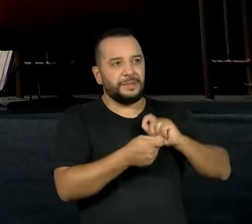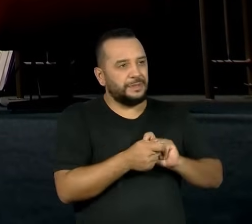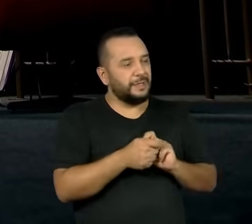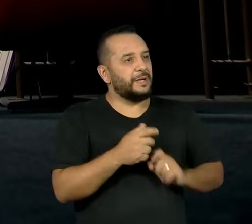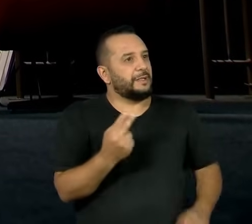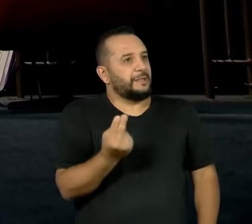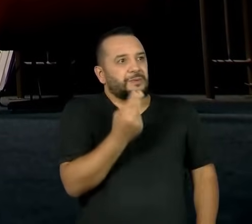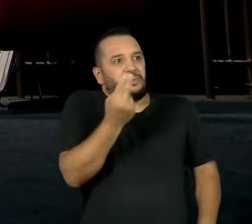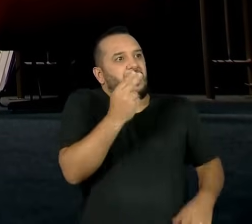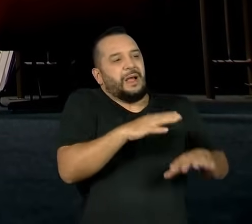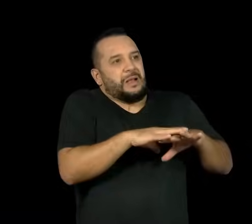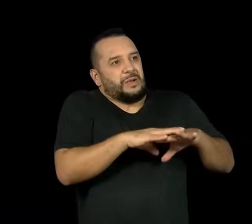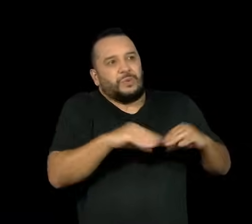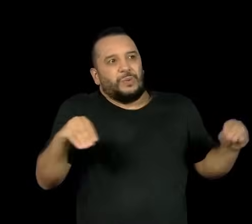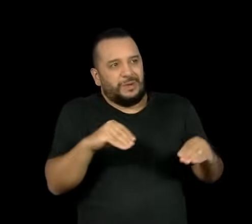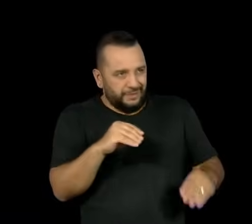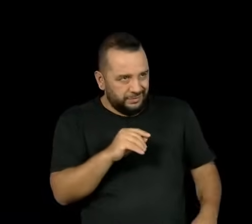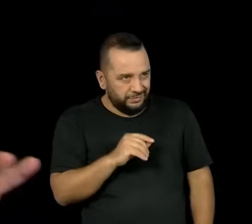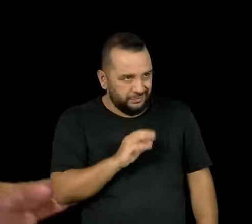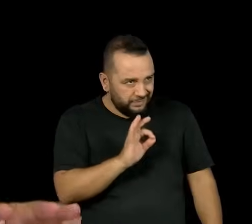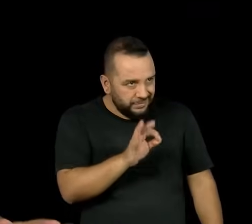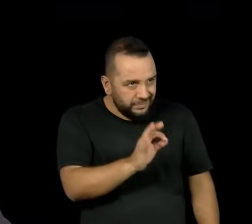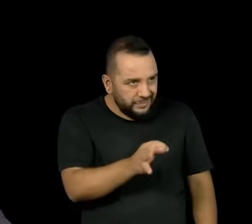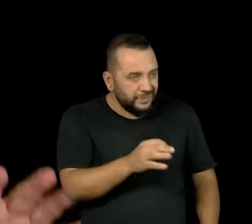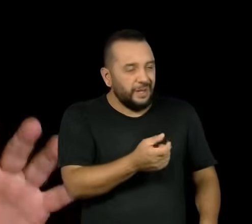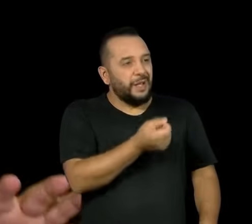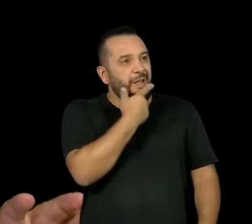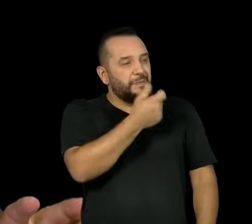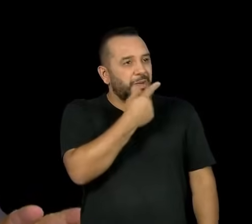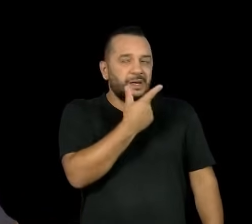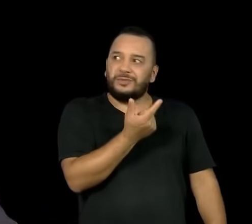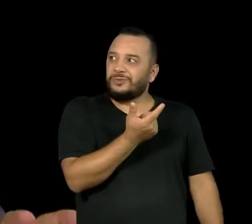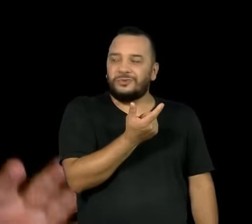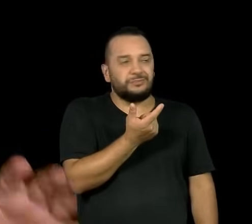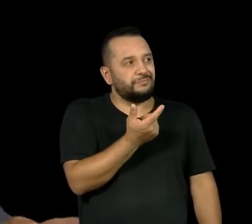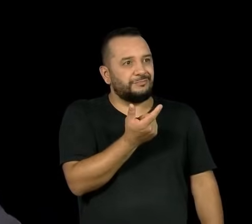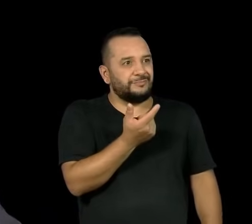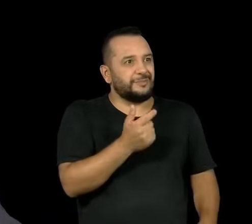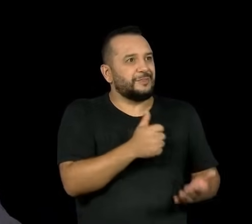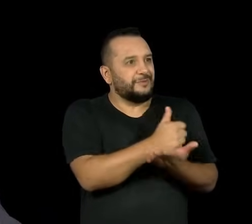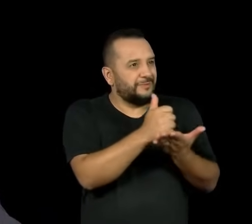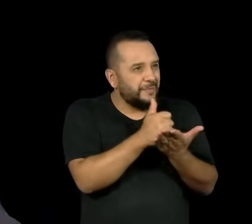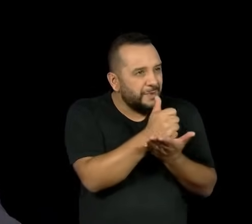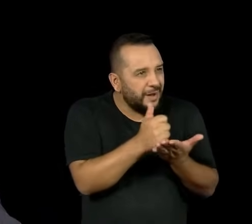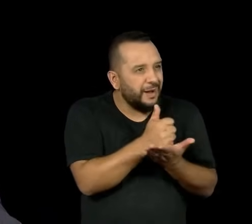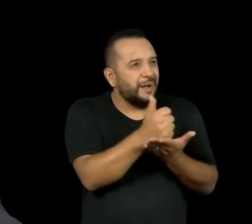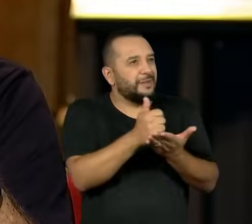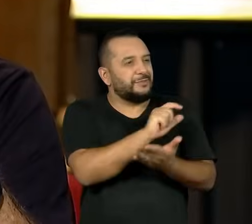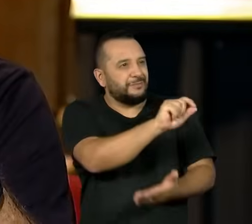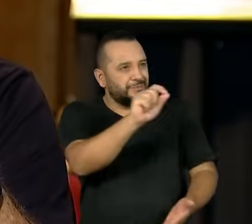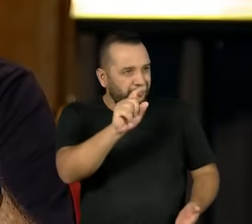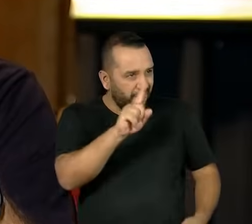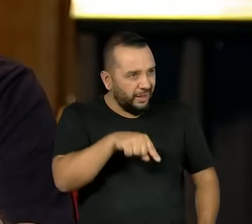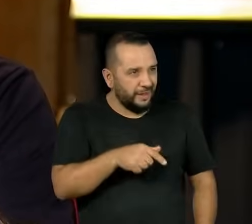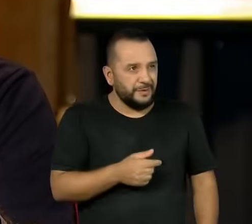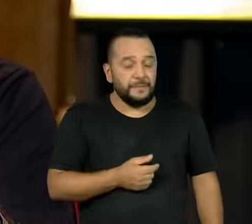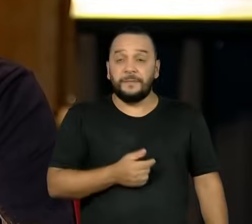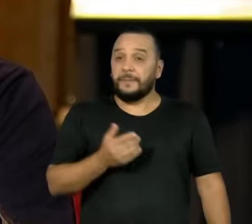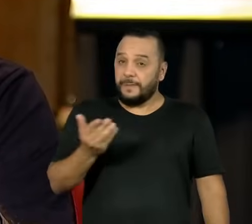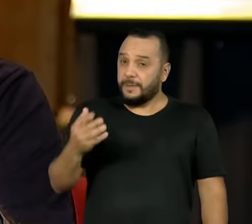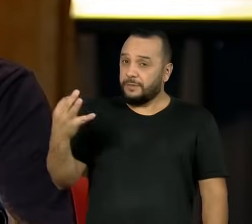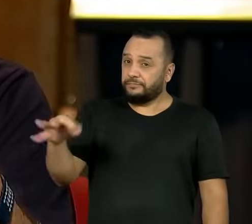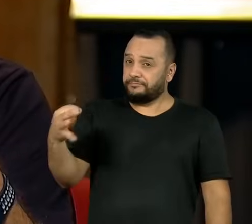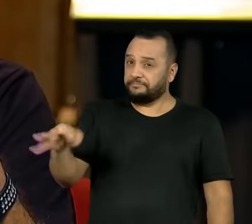de responder a um tratamento por remédios, digamos, da farmacêutica tradicional. Exato. Então esses foram